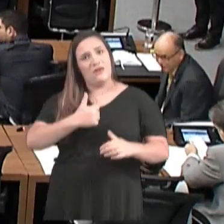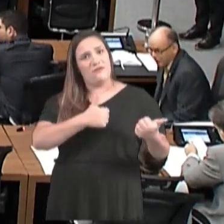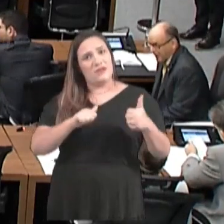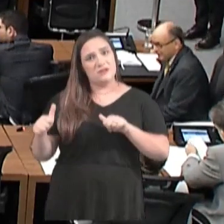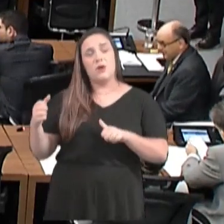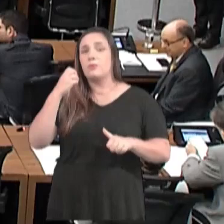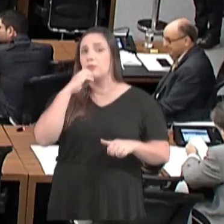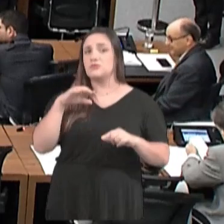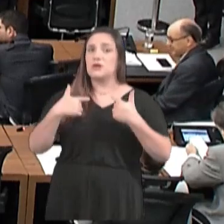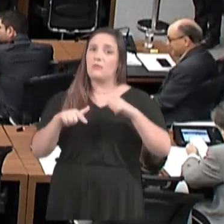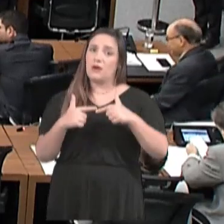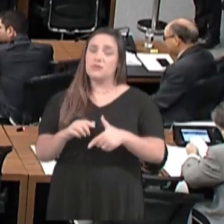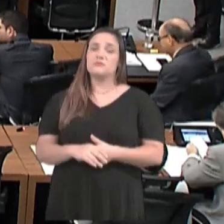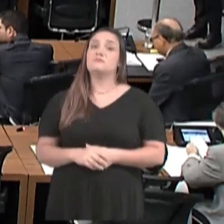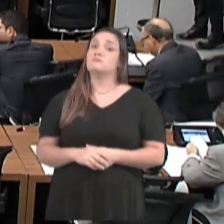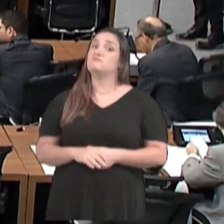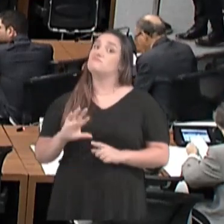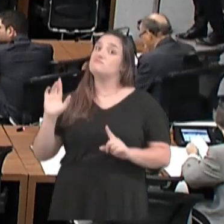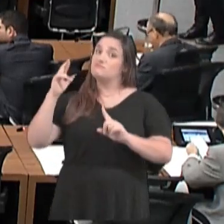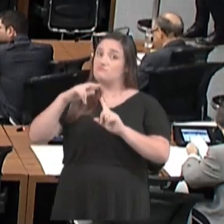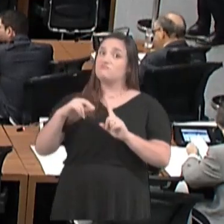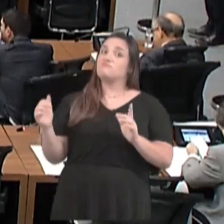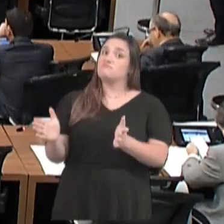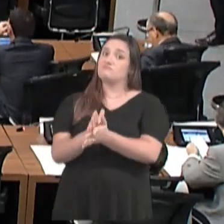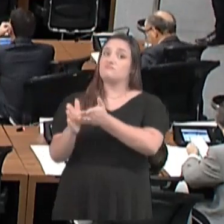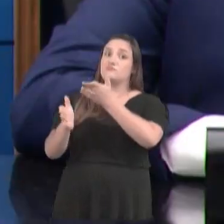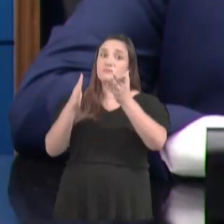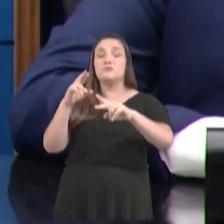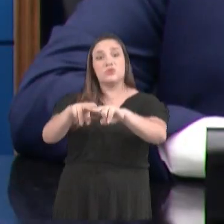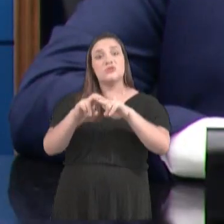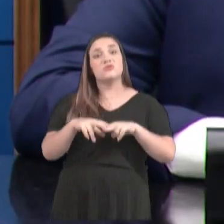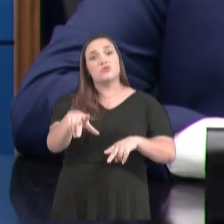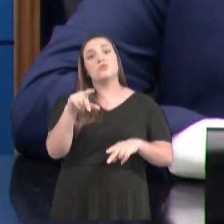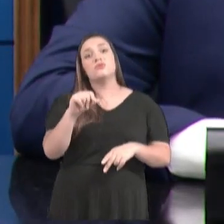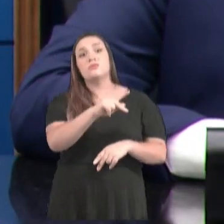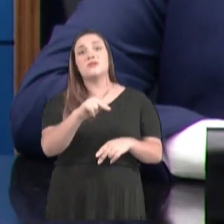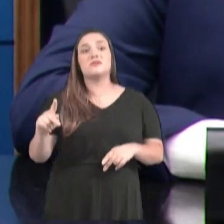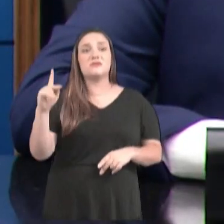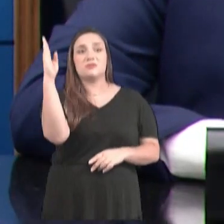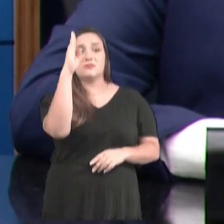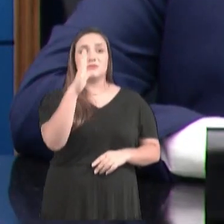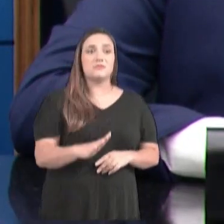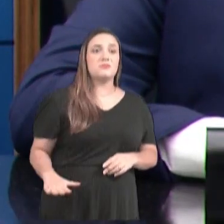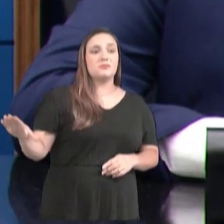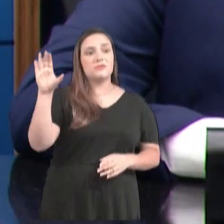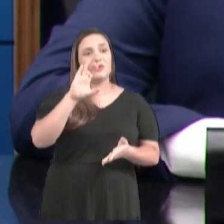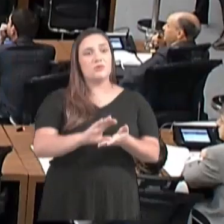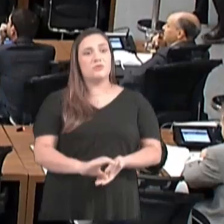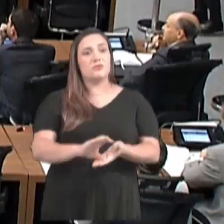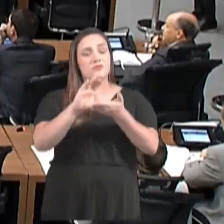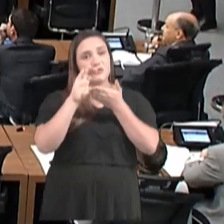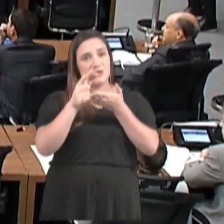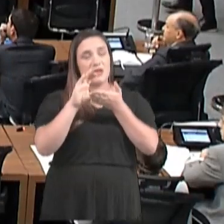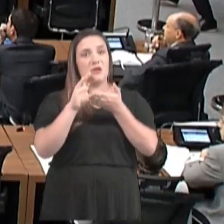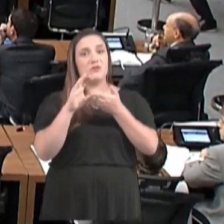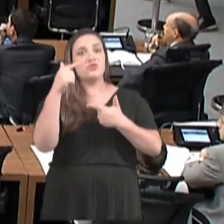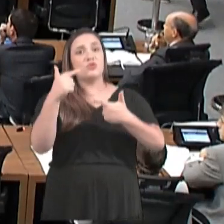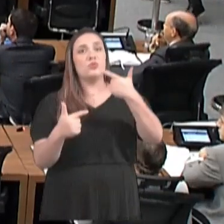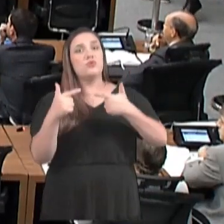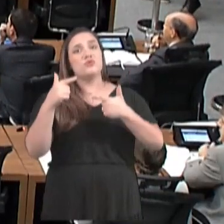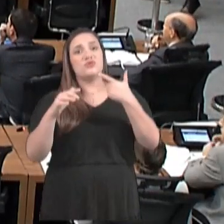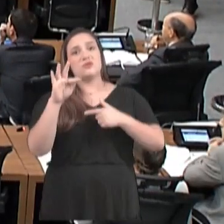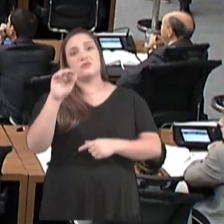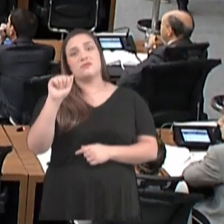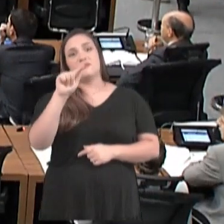avaliado e se saiu de maneira tão brilhante que ele foi eleito presidente nacional do Conselho de Política Fazendária,